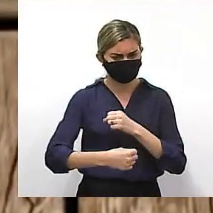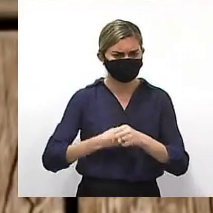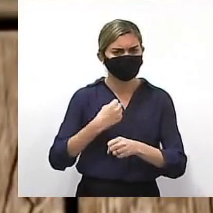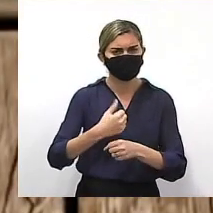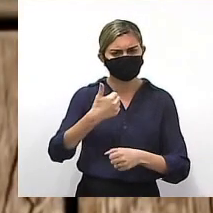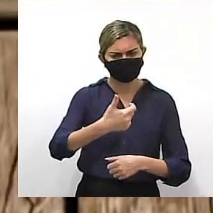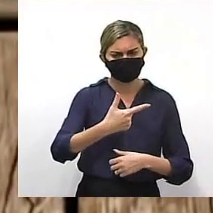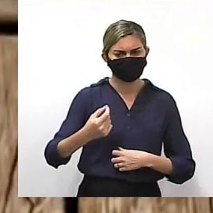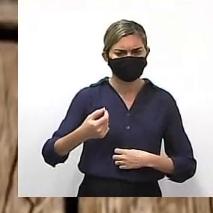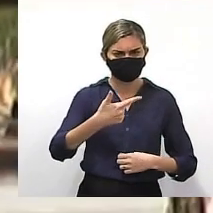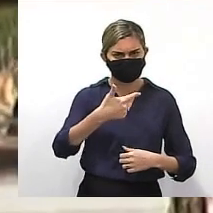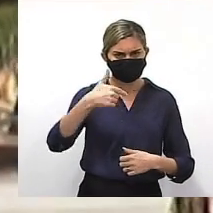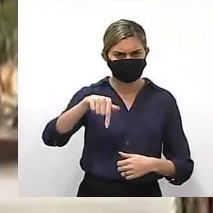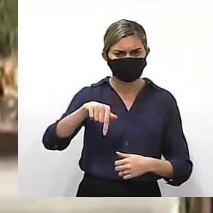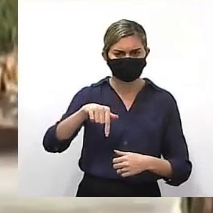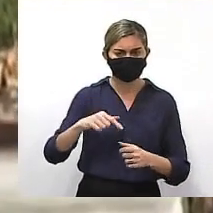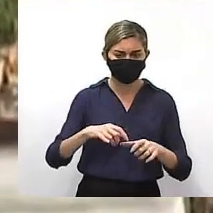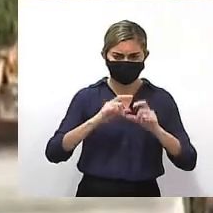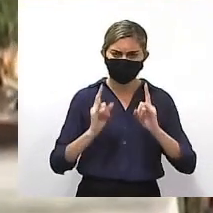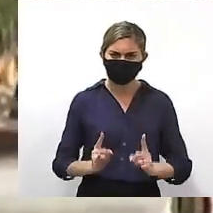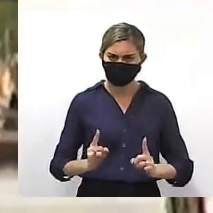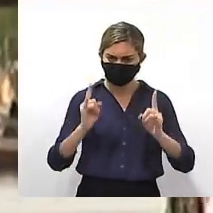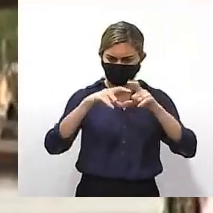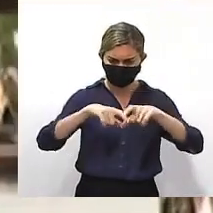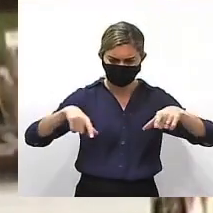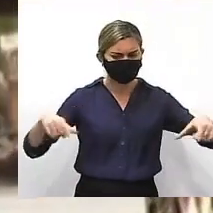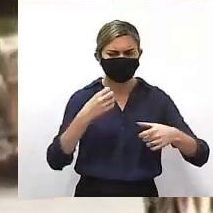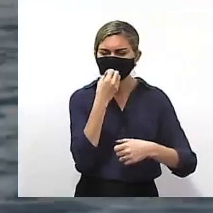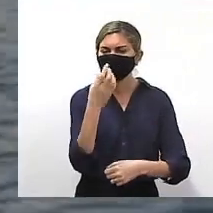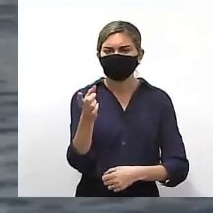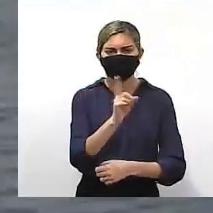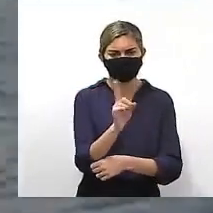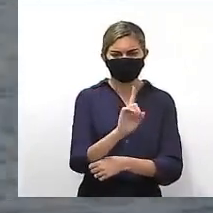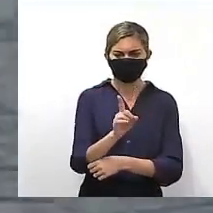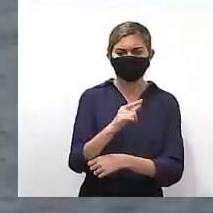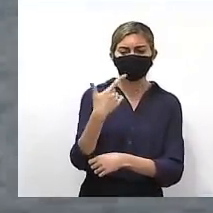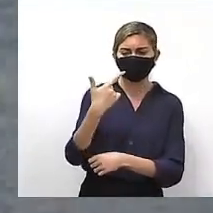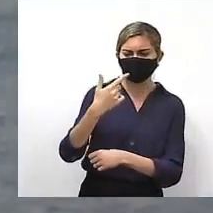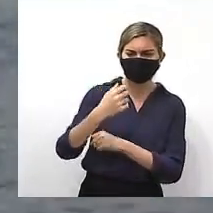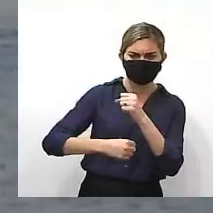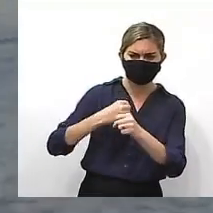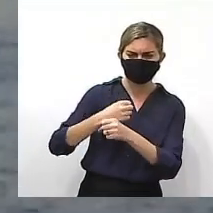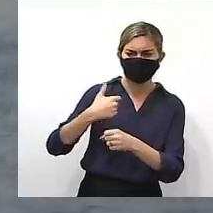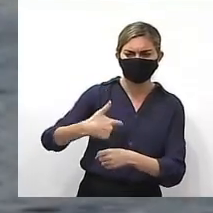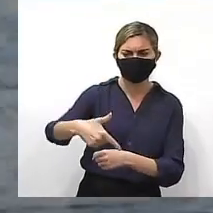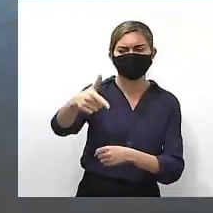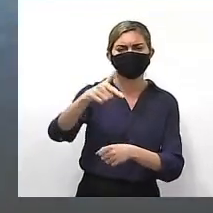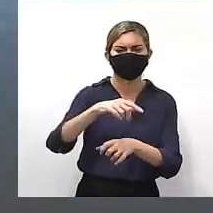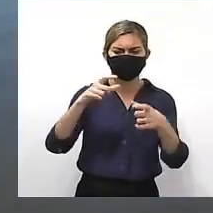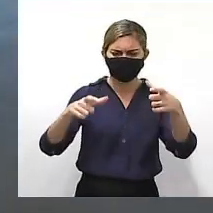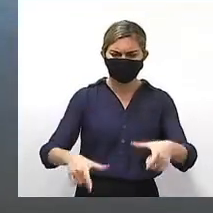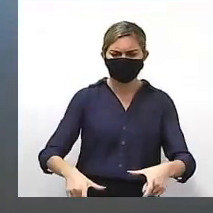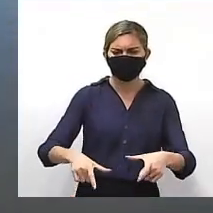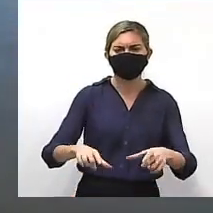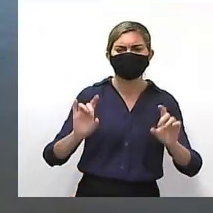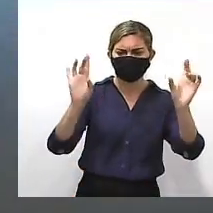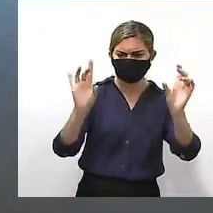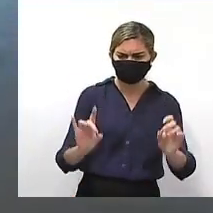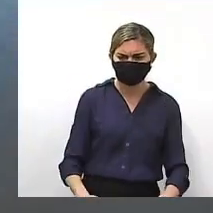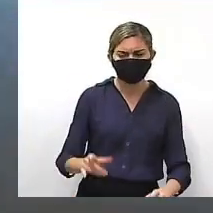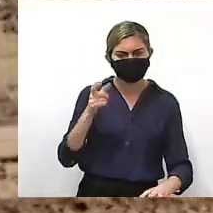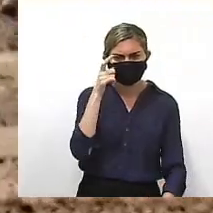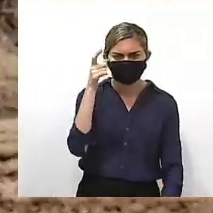de 2007. A ponte já não tinha boas condições. 12 anos depois da região ser declarada Zona Especial de